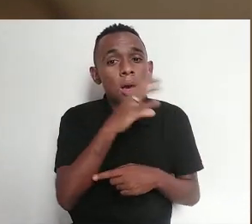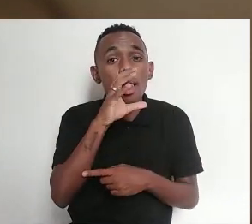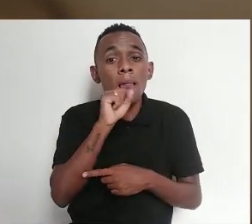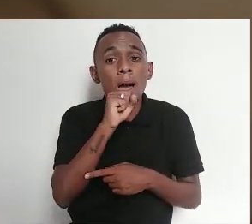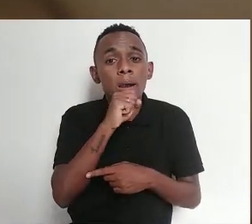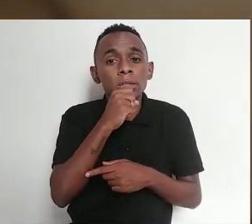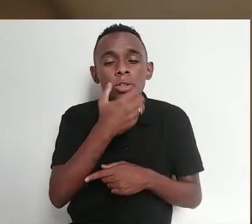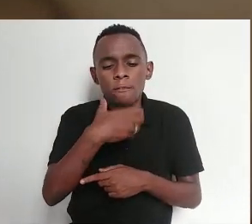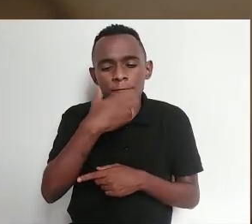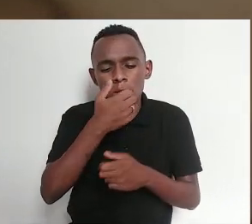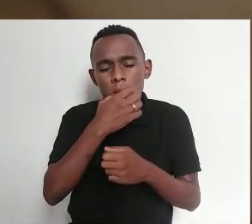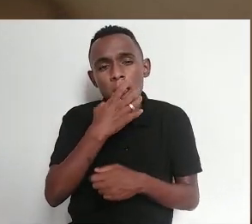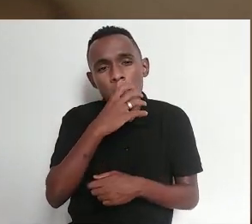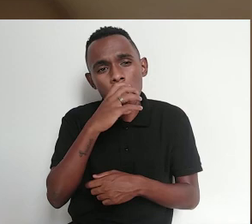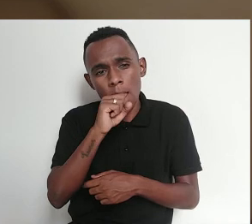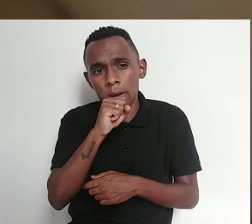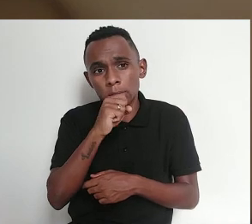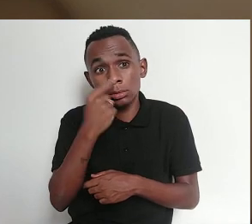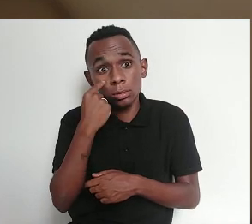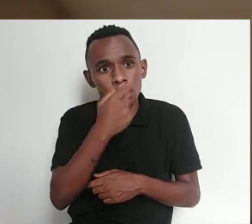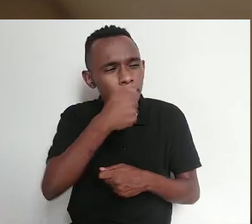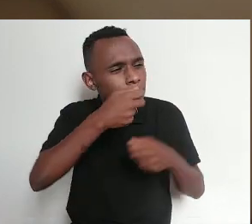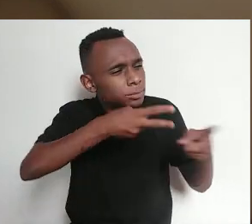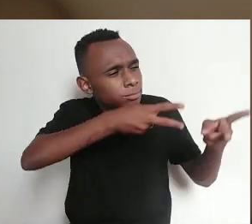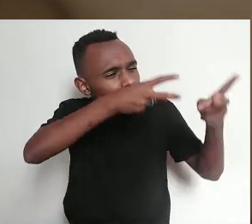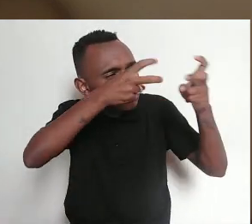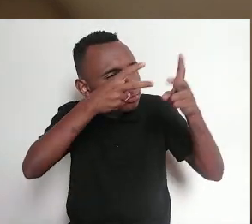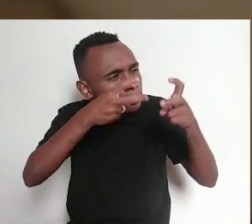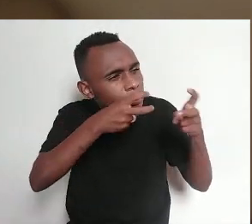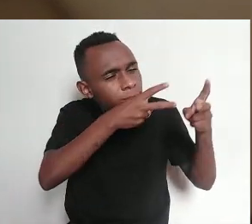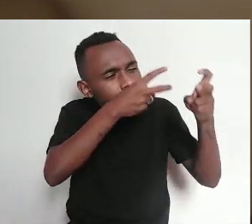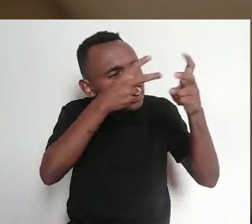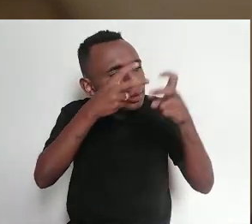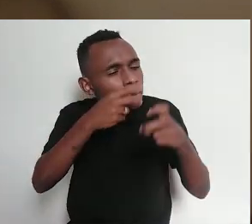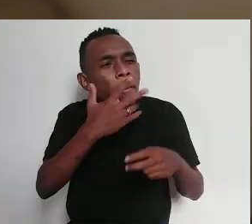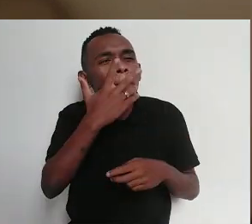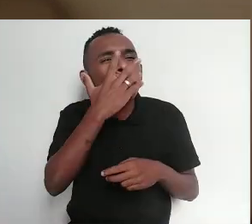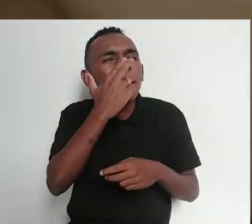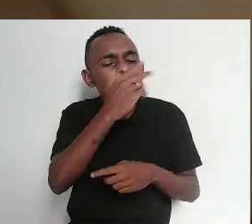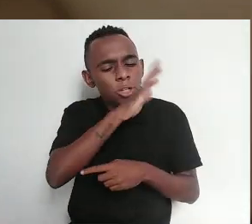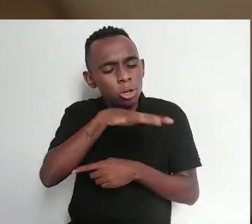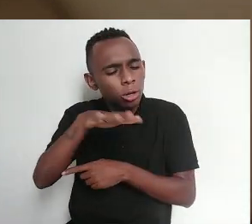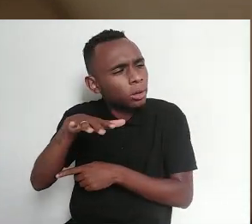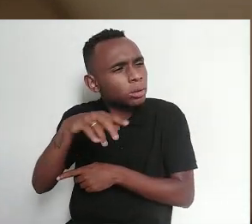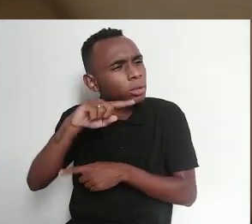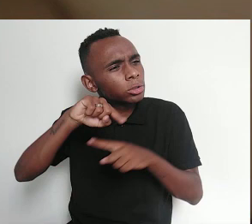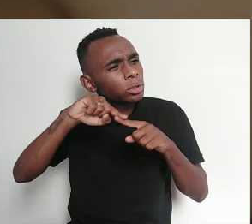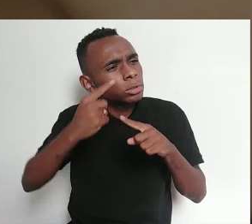Olha o desenho dela. Às vezes a gente precisa ter olhos de criança para olhar o mundo. Que a gente às vezes vê uma